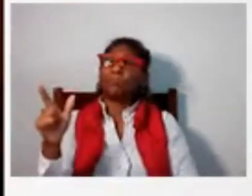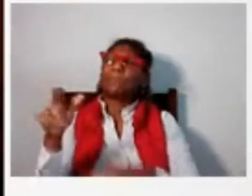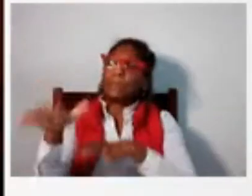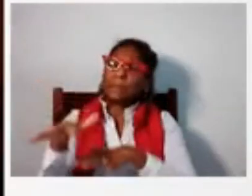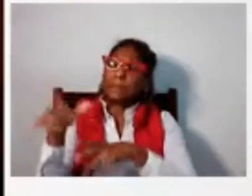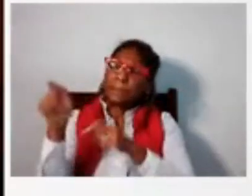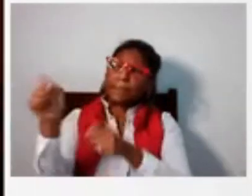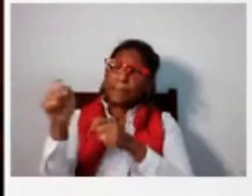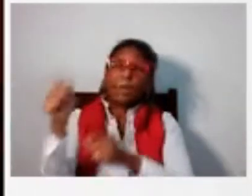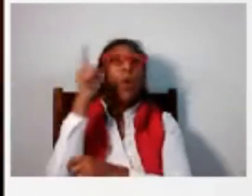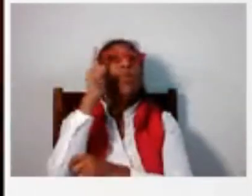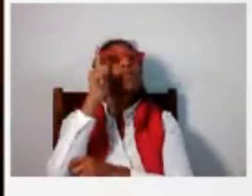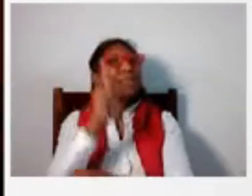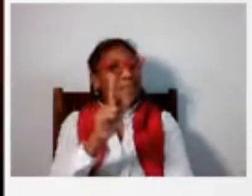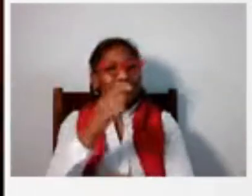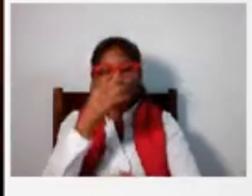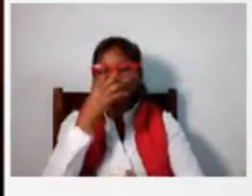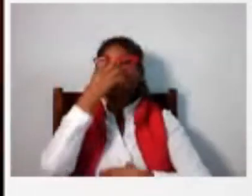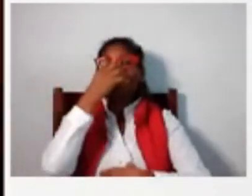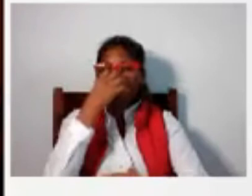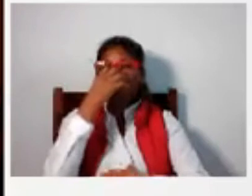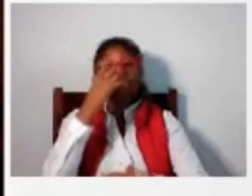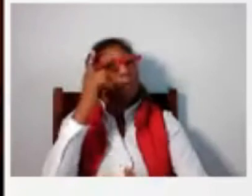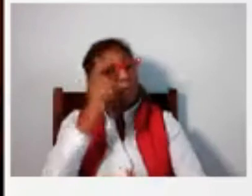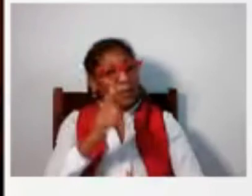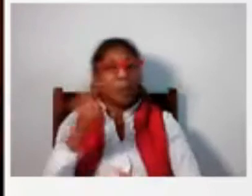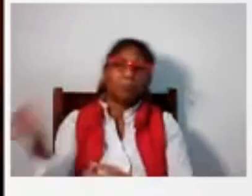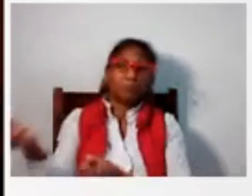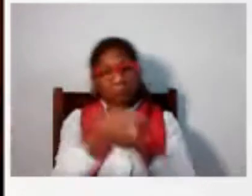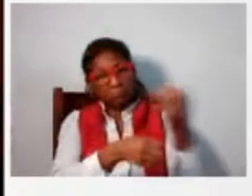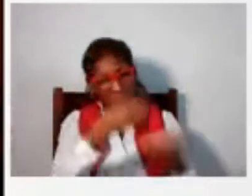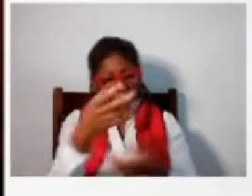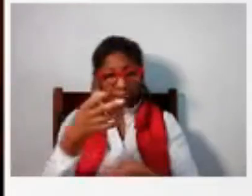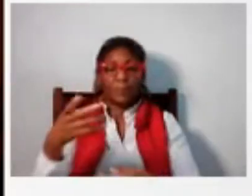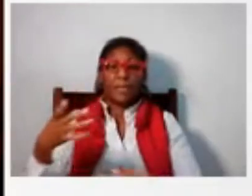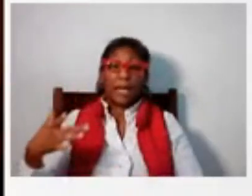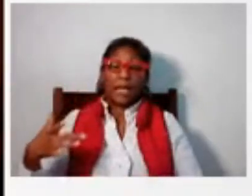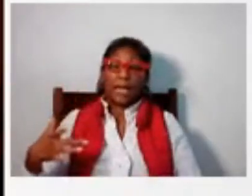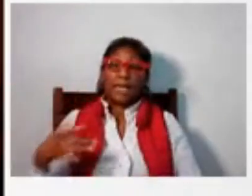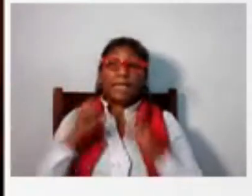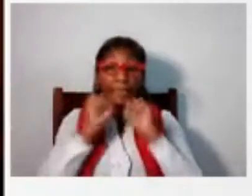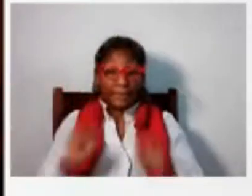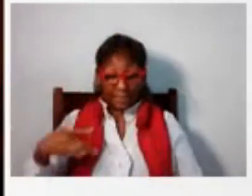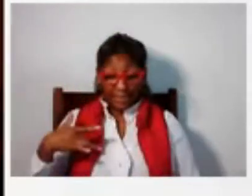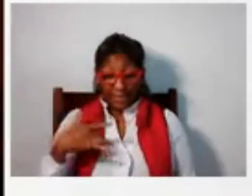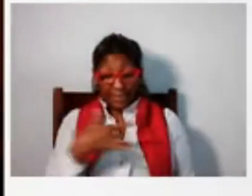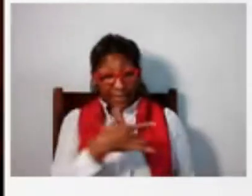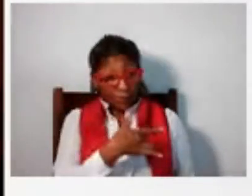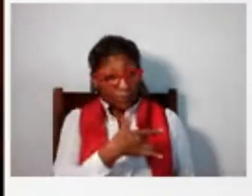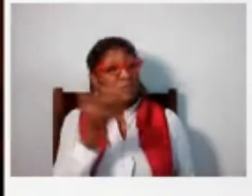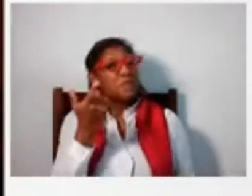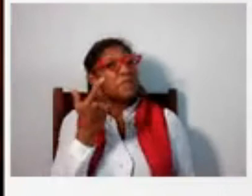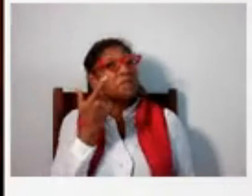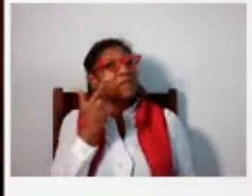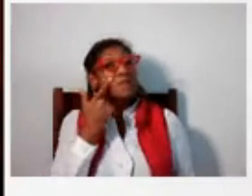Estado, estão viabilizando respiradores e equipamentos de UTI. Então a nossa equipe da Secretaria de Saúde está analisando a possibilidade de um